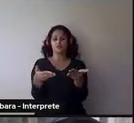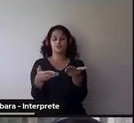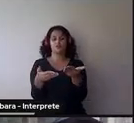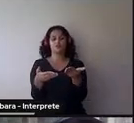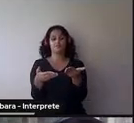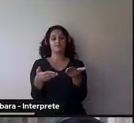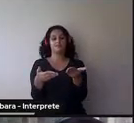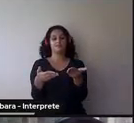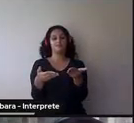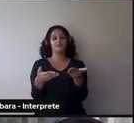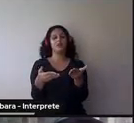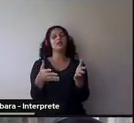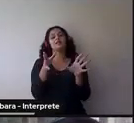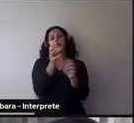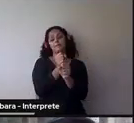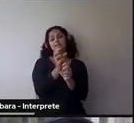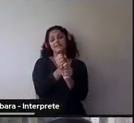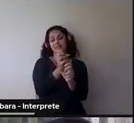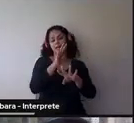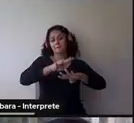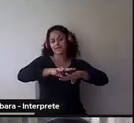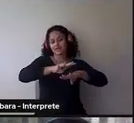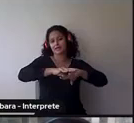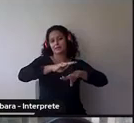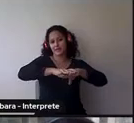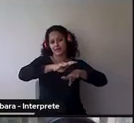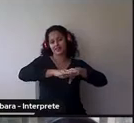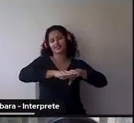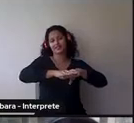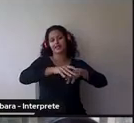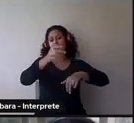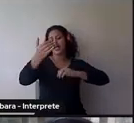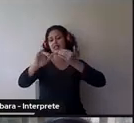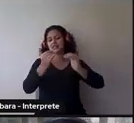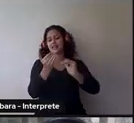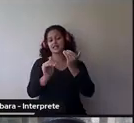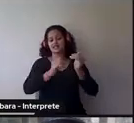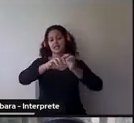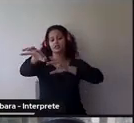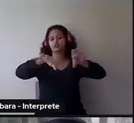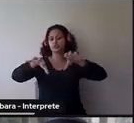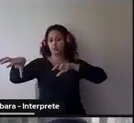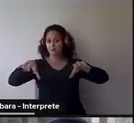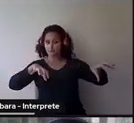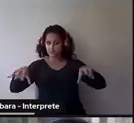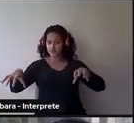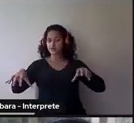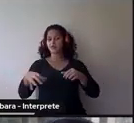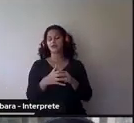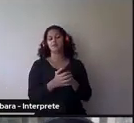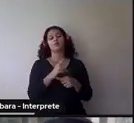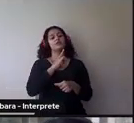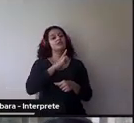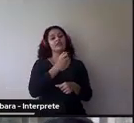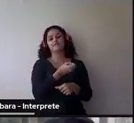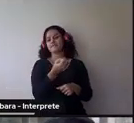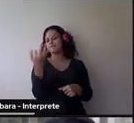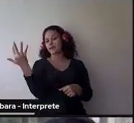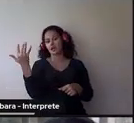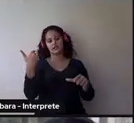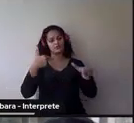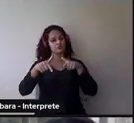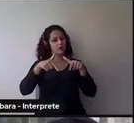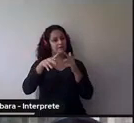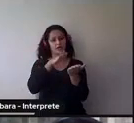matemáticas utilizadas mais recentes para analisar a distribuição dos organismos, e existem vários trabalhos sobre